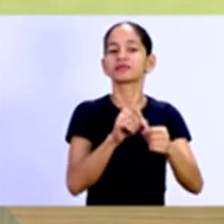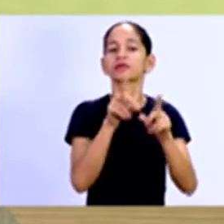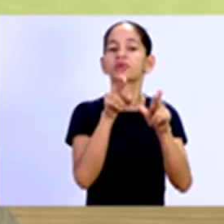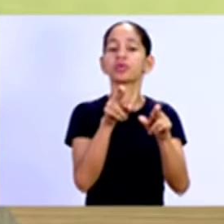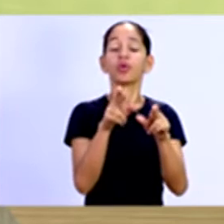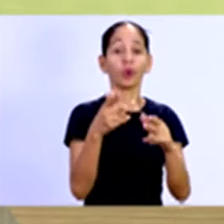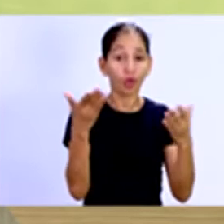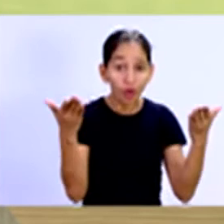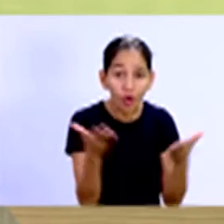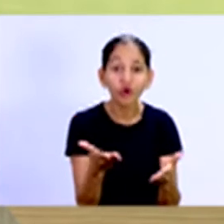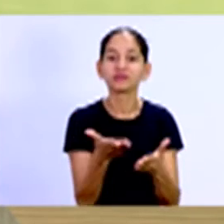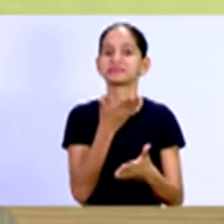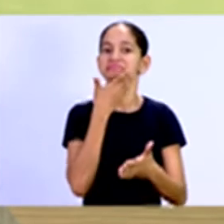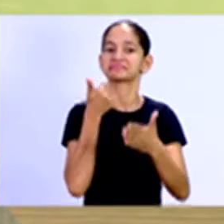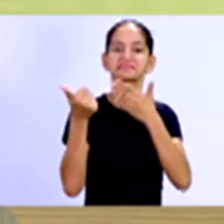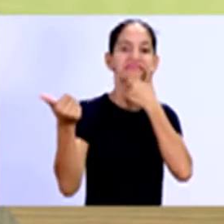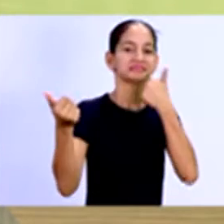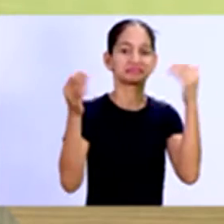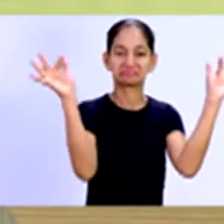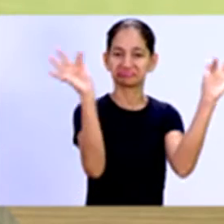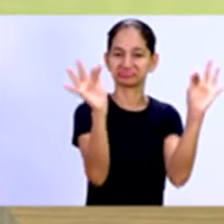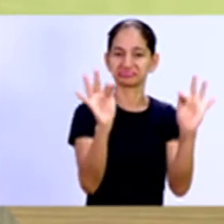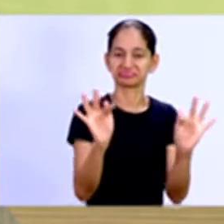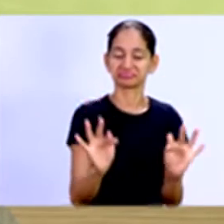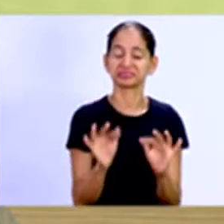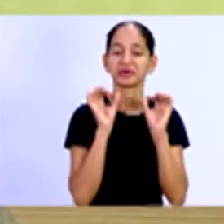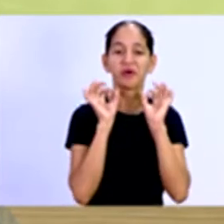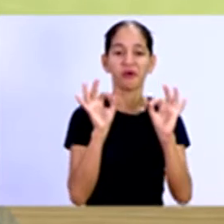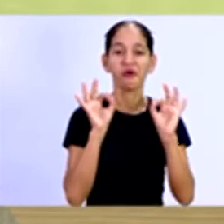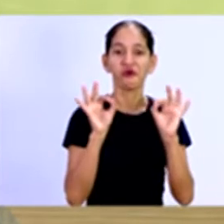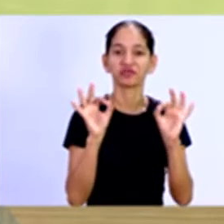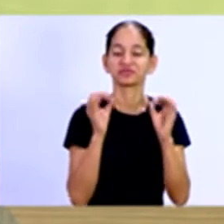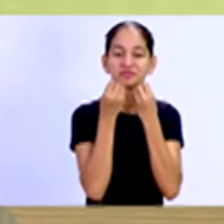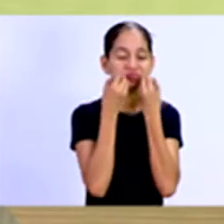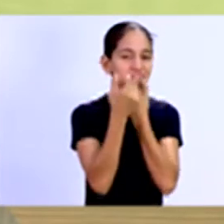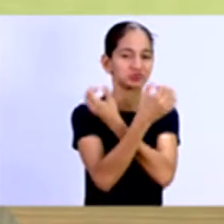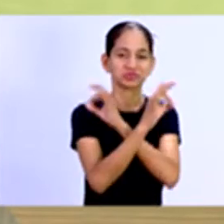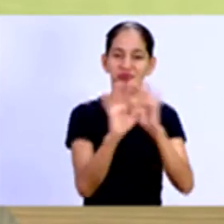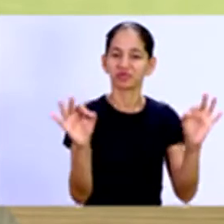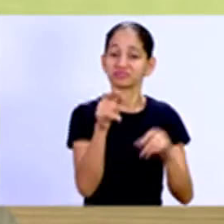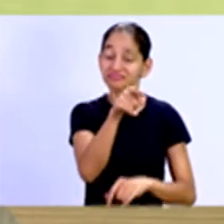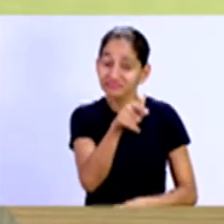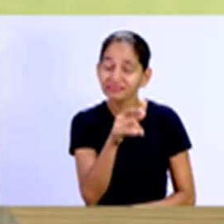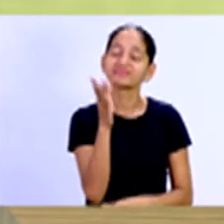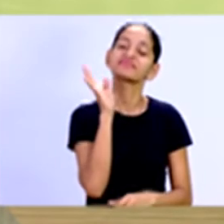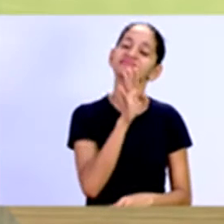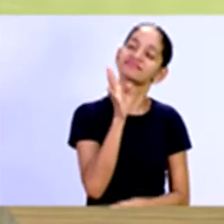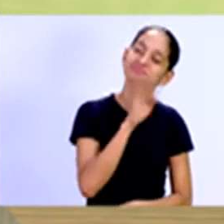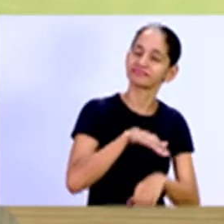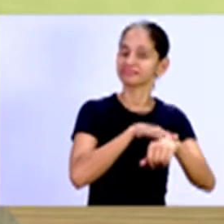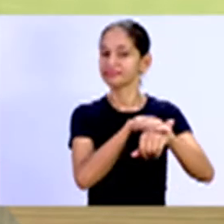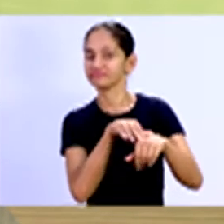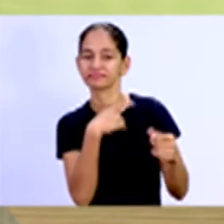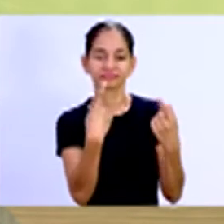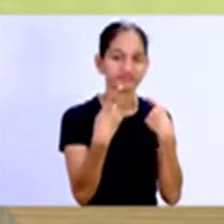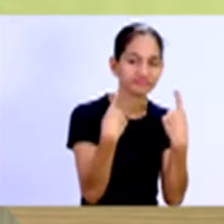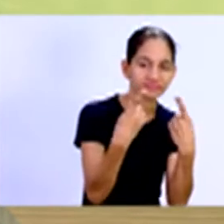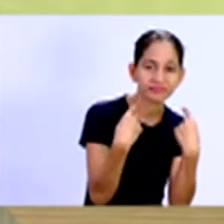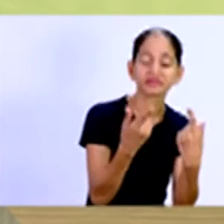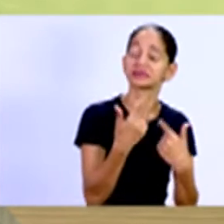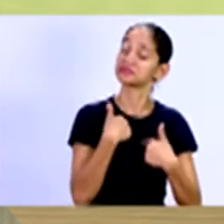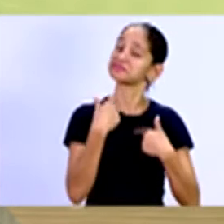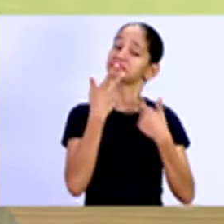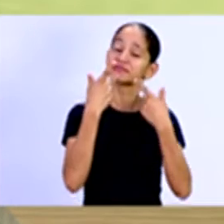fiquei muito, mas muito feliz mesmo pela participação de todos nos polos e nas conversas. Confesso